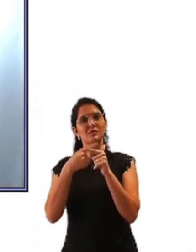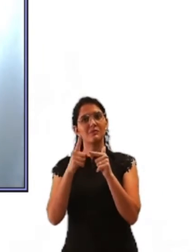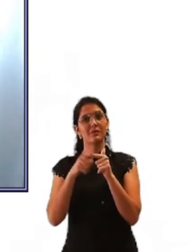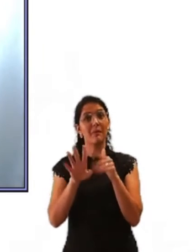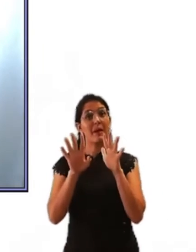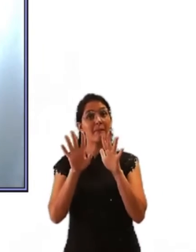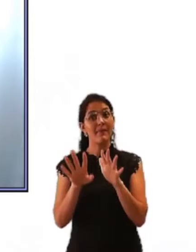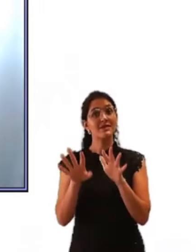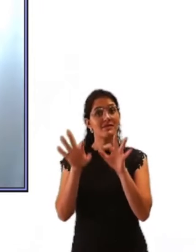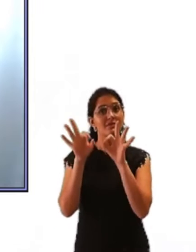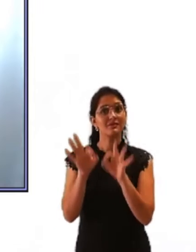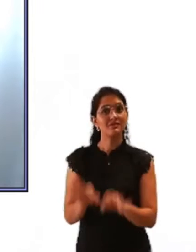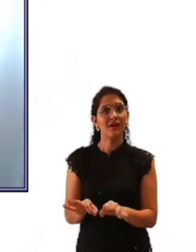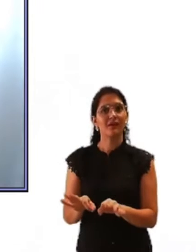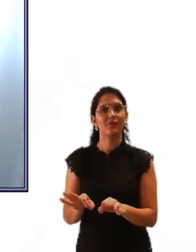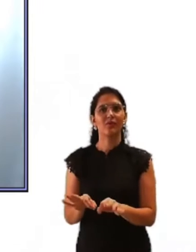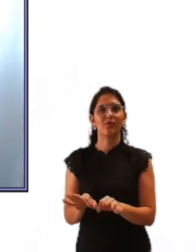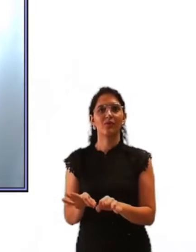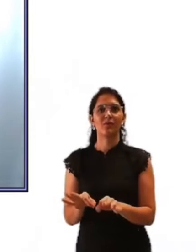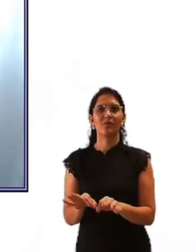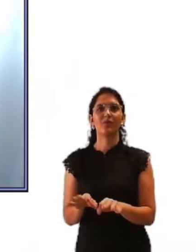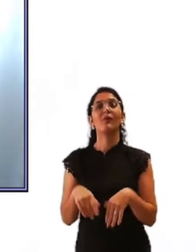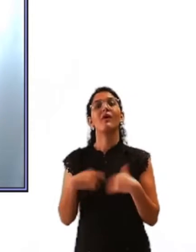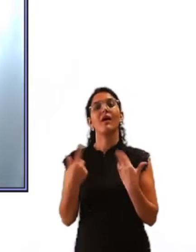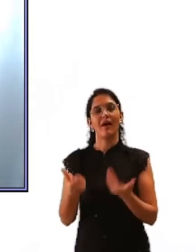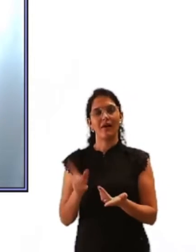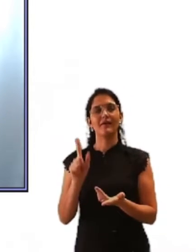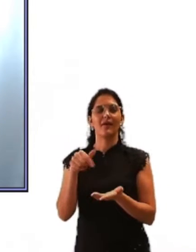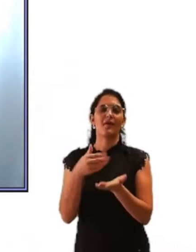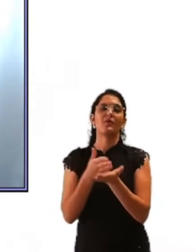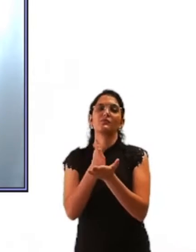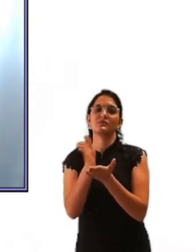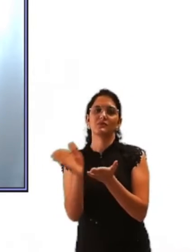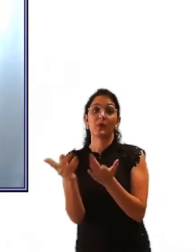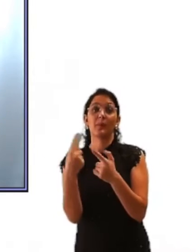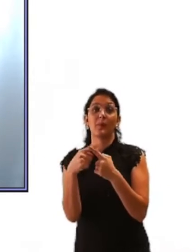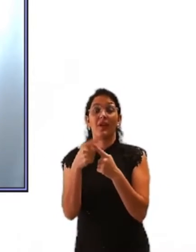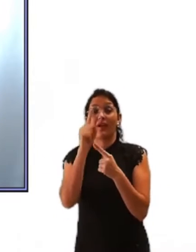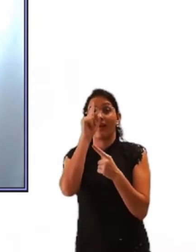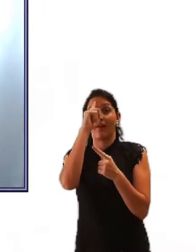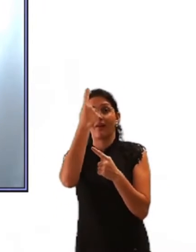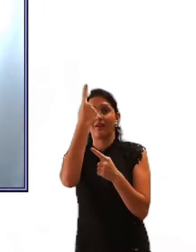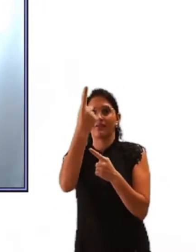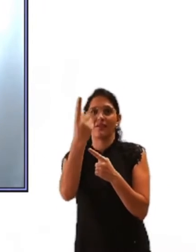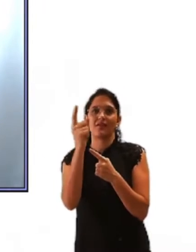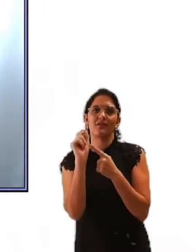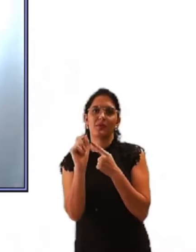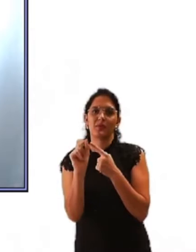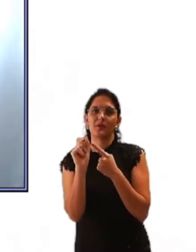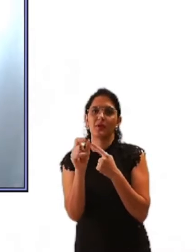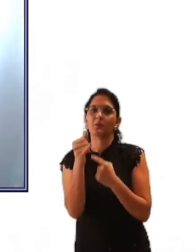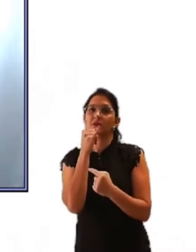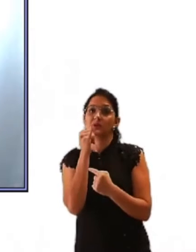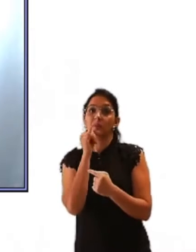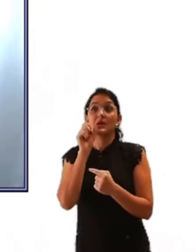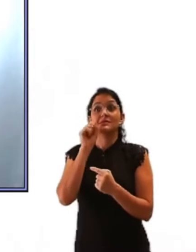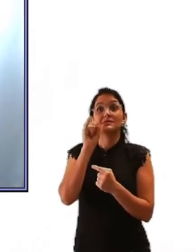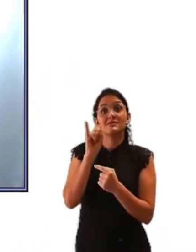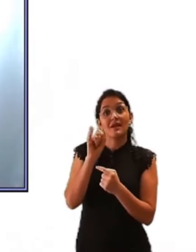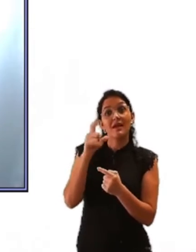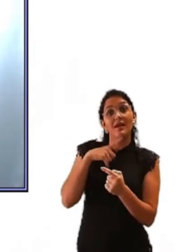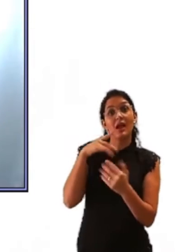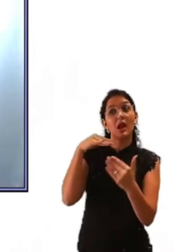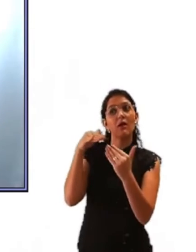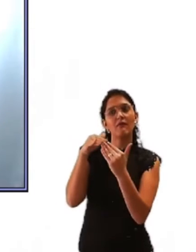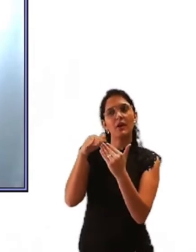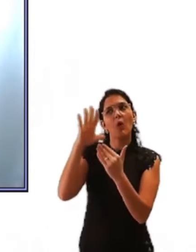ele quer confirmar aquilo. E isso é um desvio, porque a ideia é que, se obviamente ele chegar ao final,